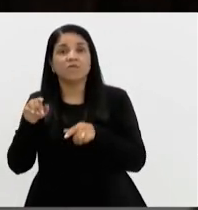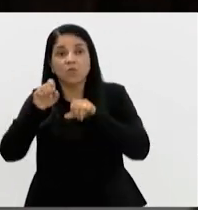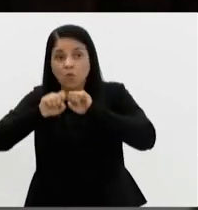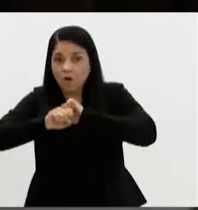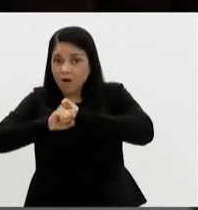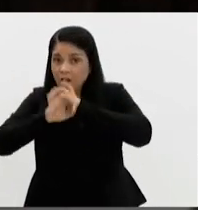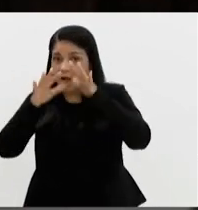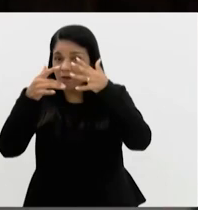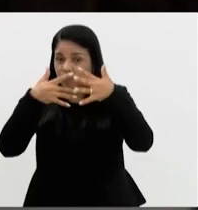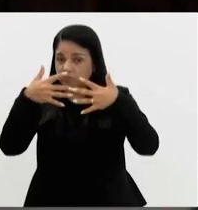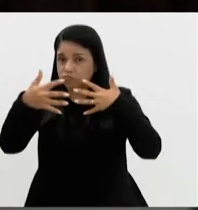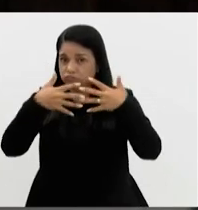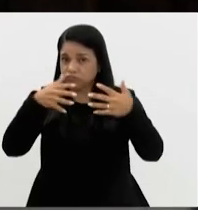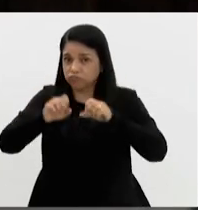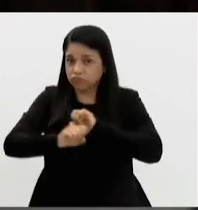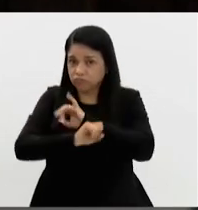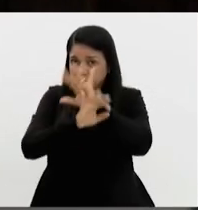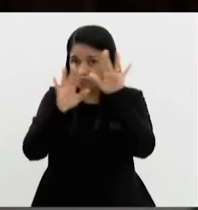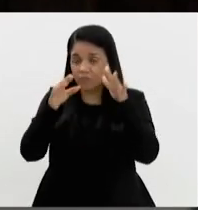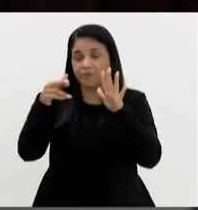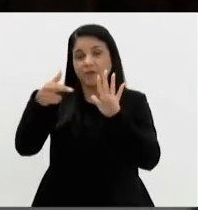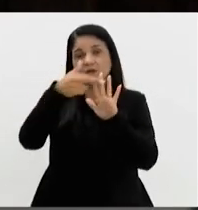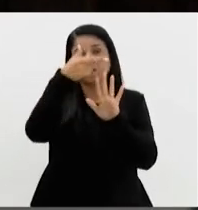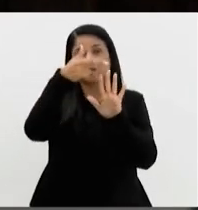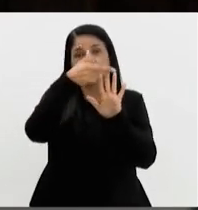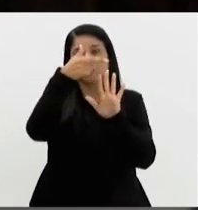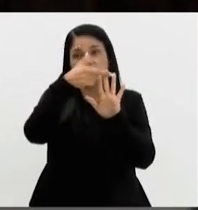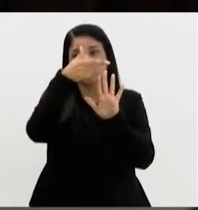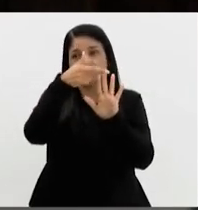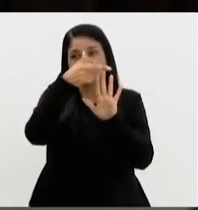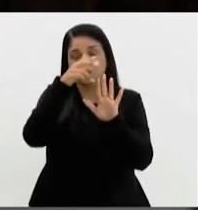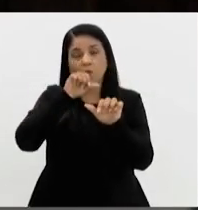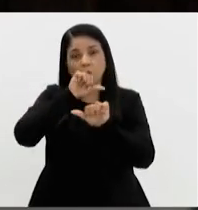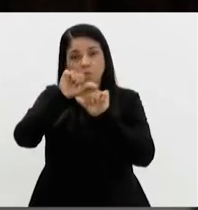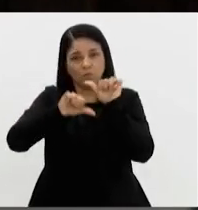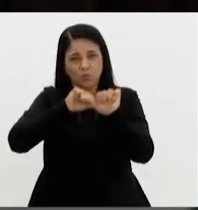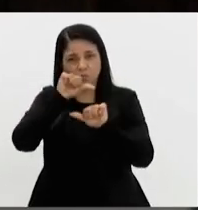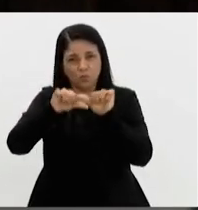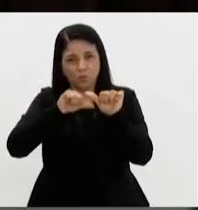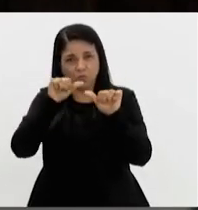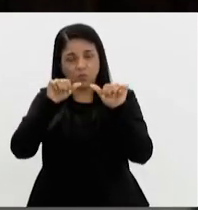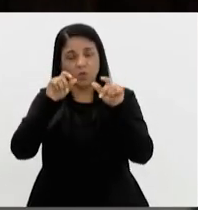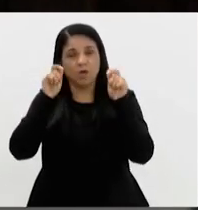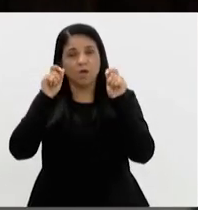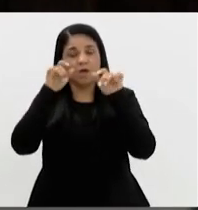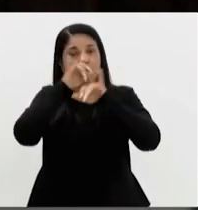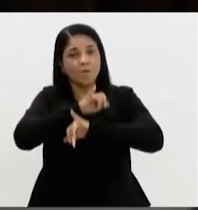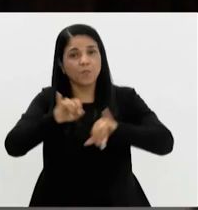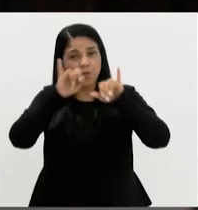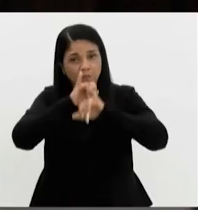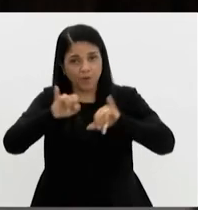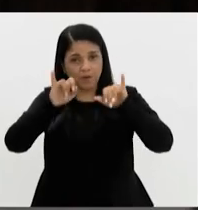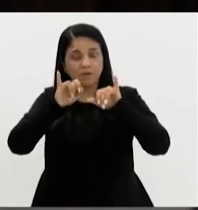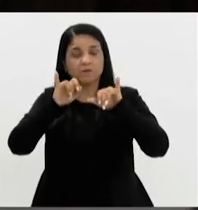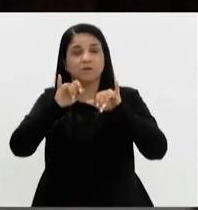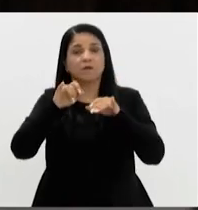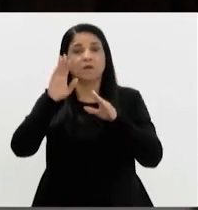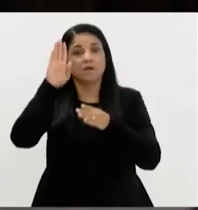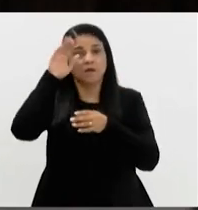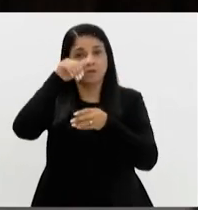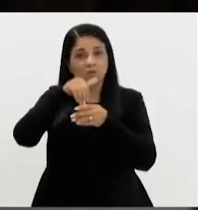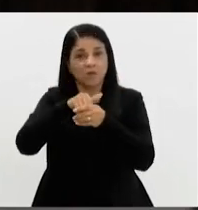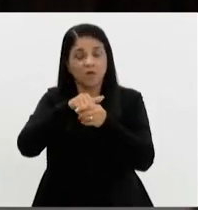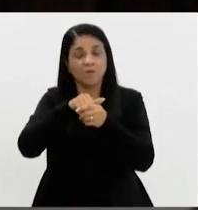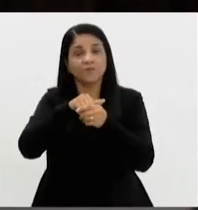vou destacar isso quando falar da resolução que recentemente alterou a propaganda eleitoral a chamada função